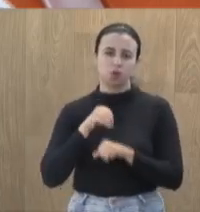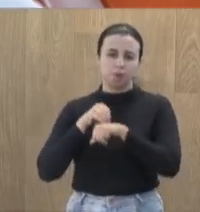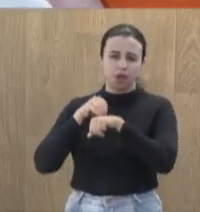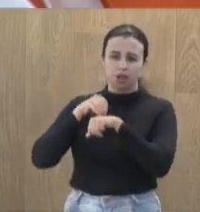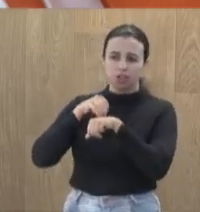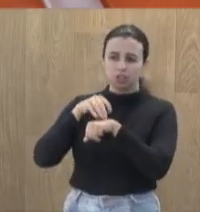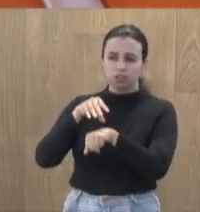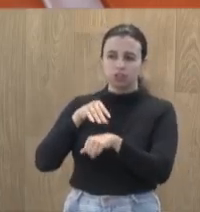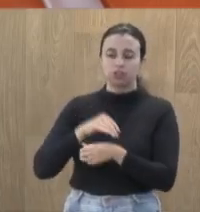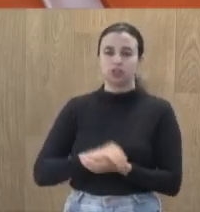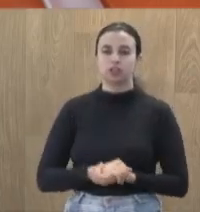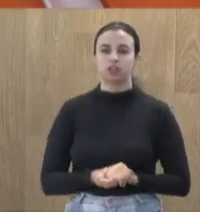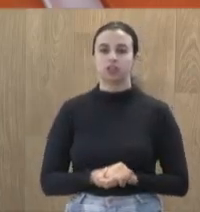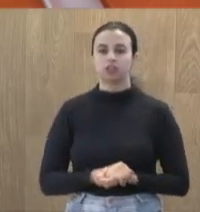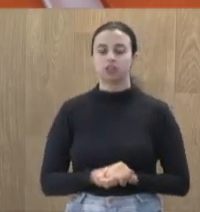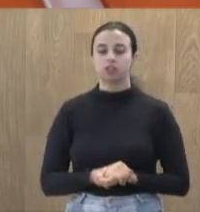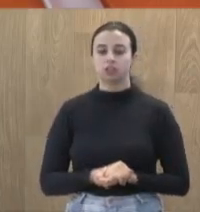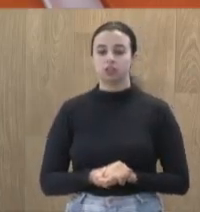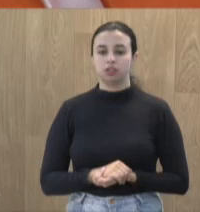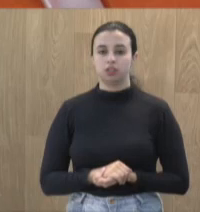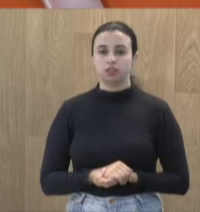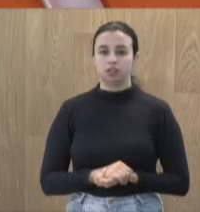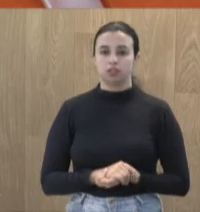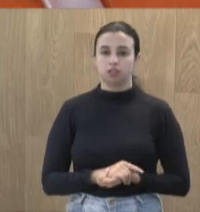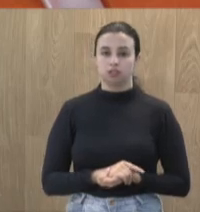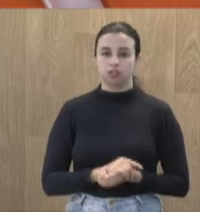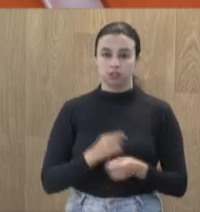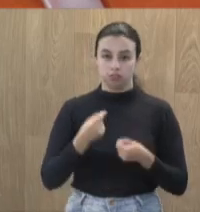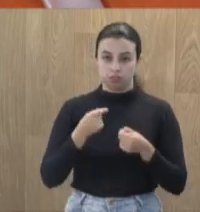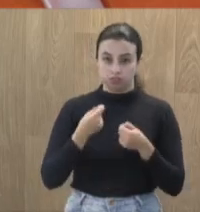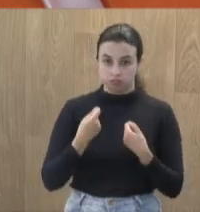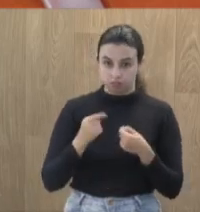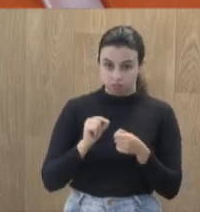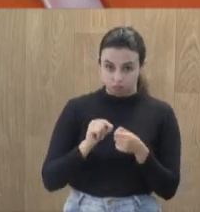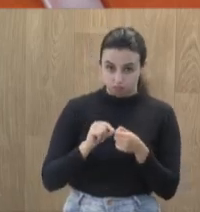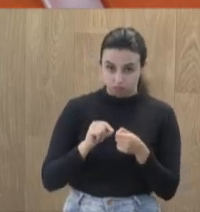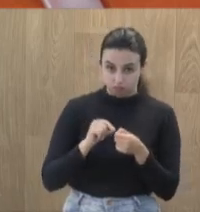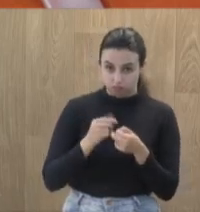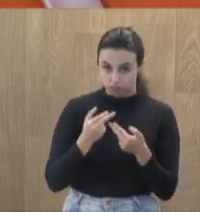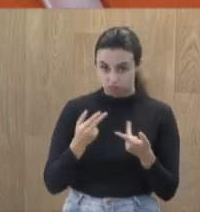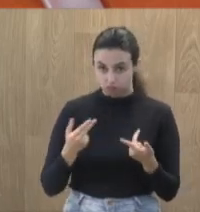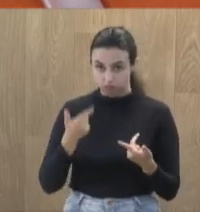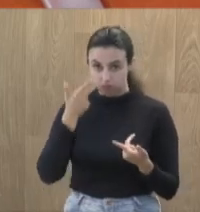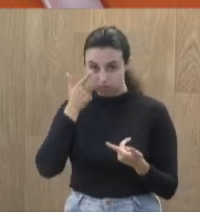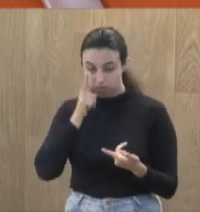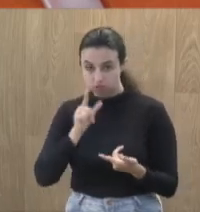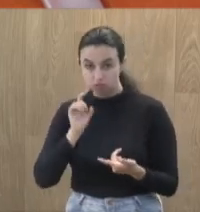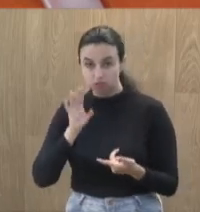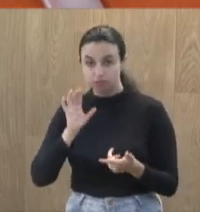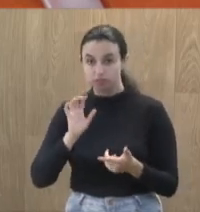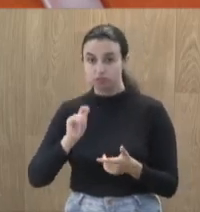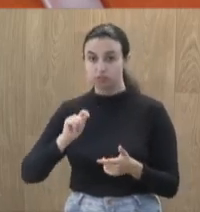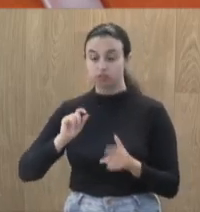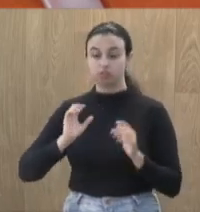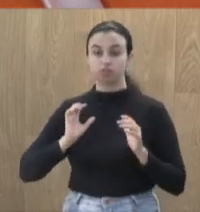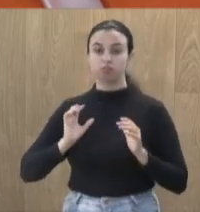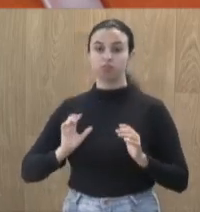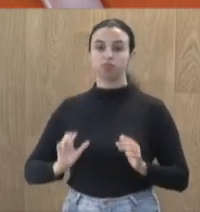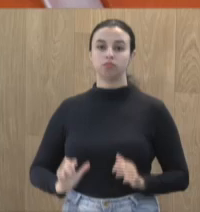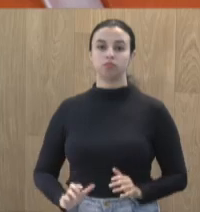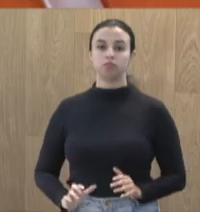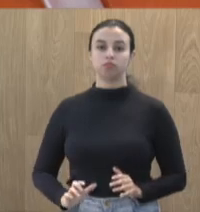viu? Para fazer as coisas, não precisa ter cargo, não. Basta ser cidadão. Ser